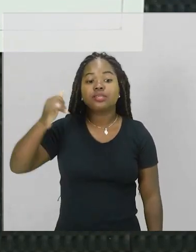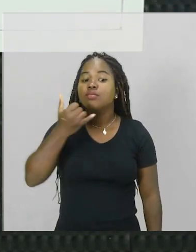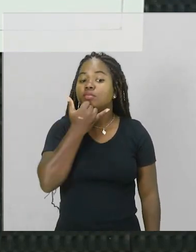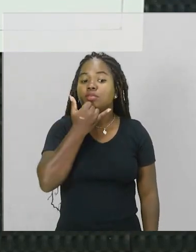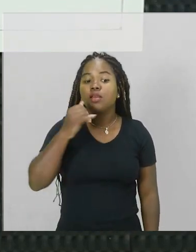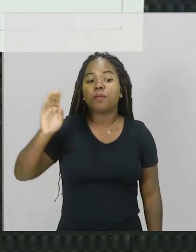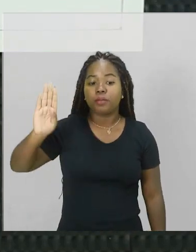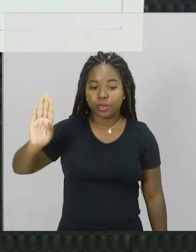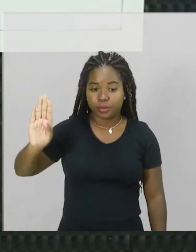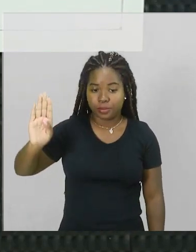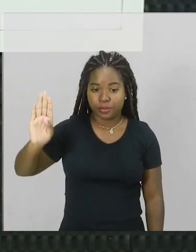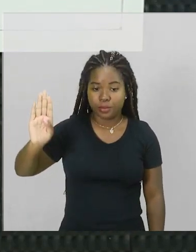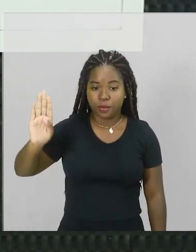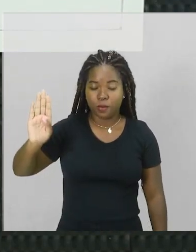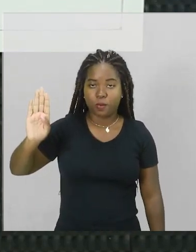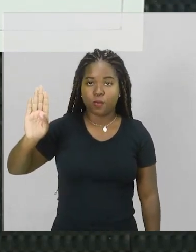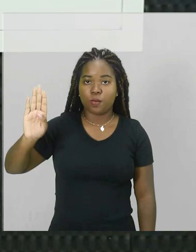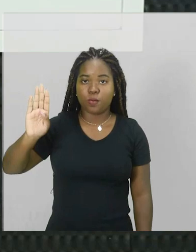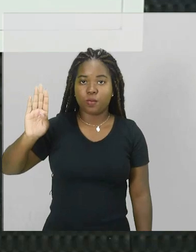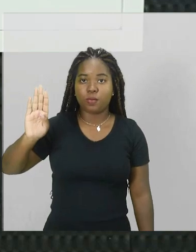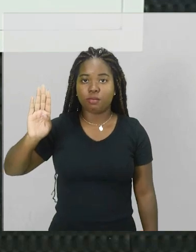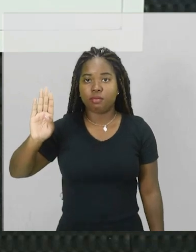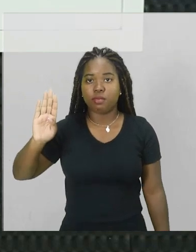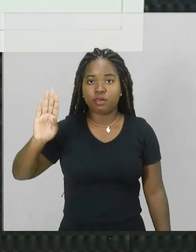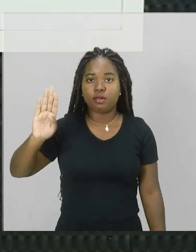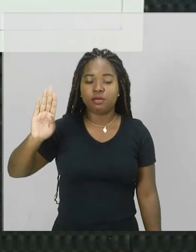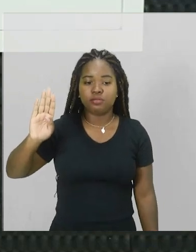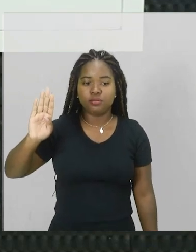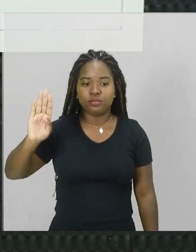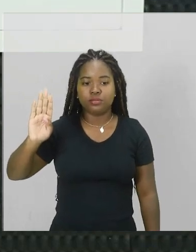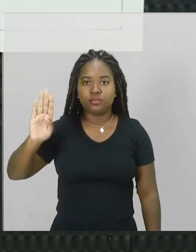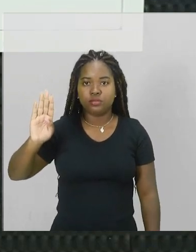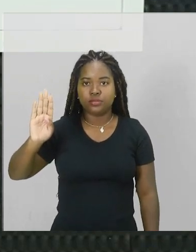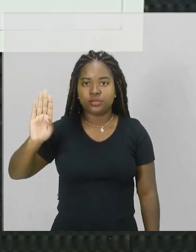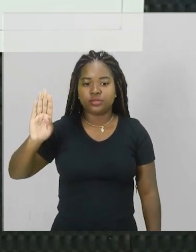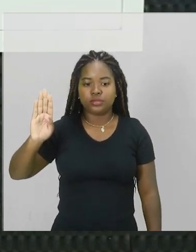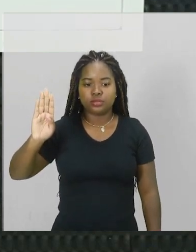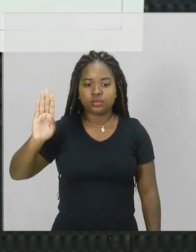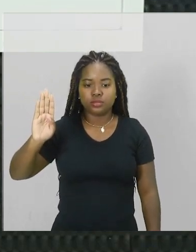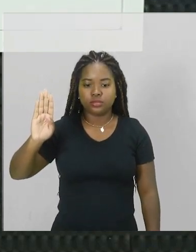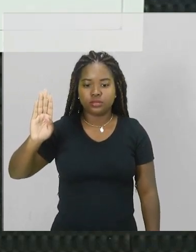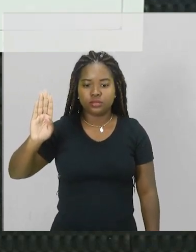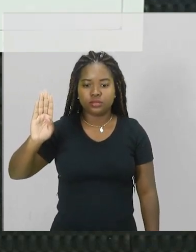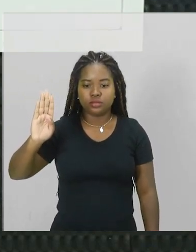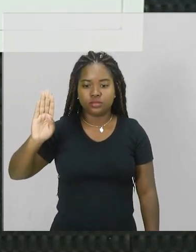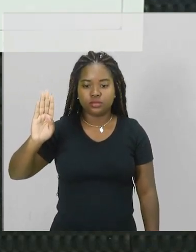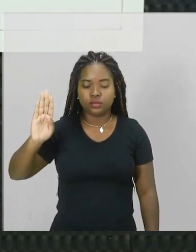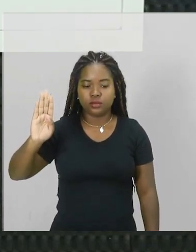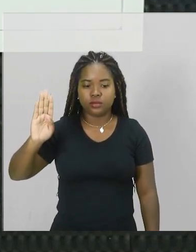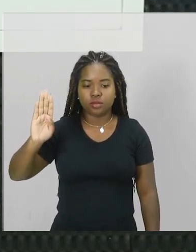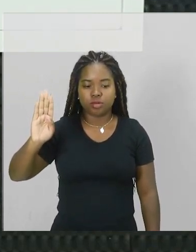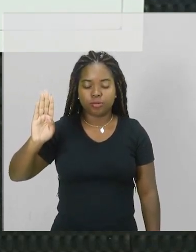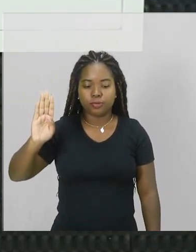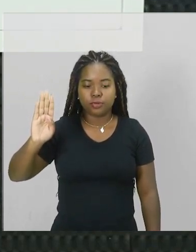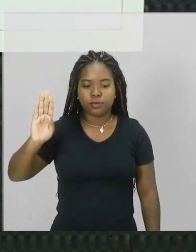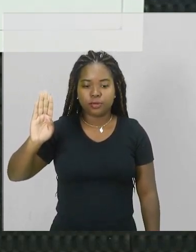assim, ó, geram partículas de luz, né, convertida pela fonte externa, certo? Então,